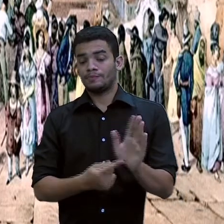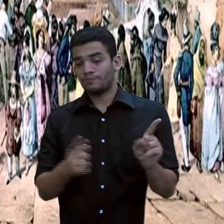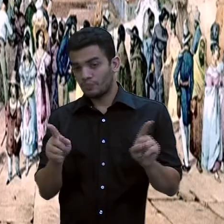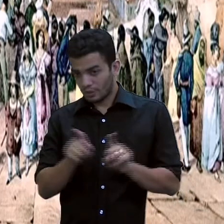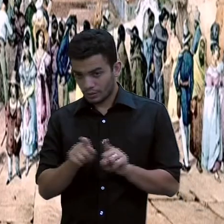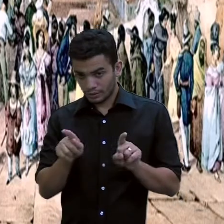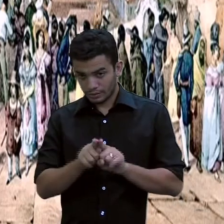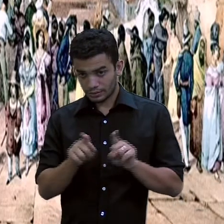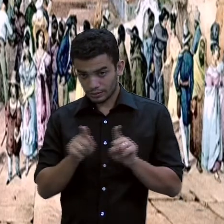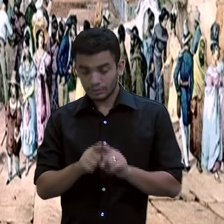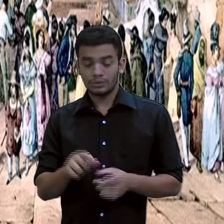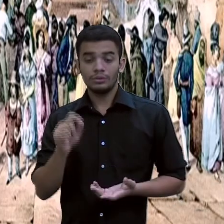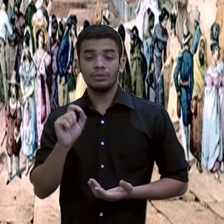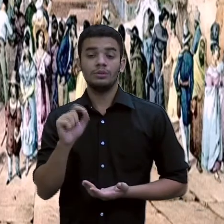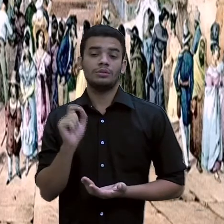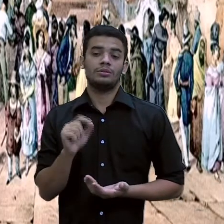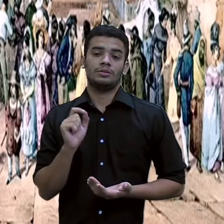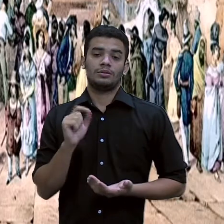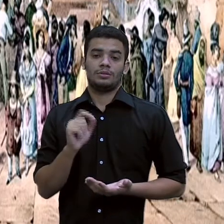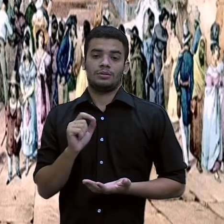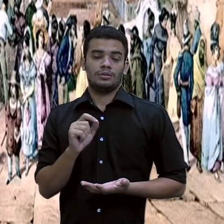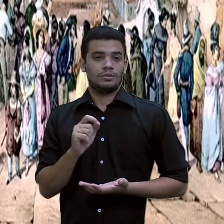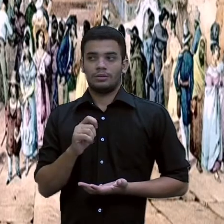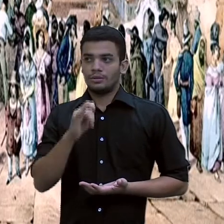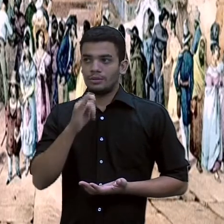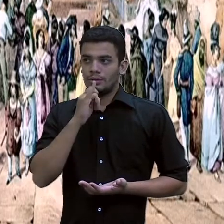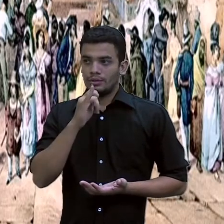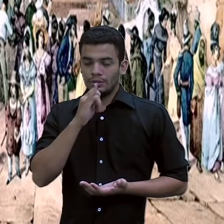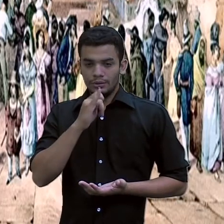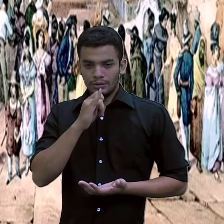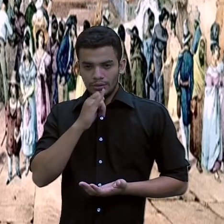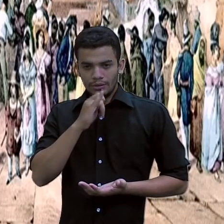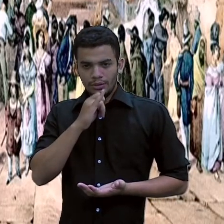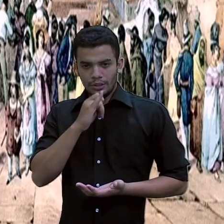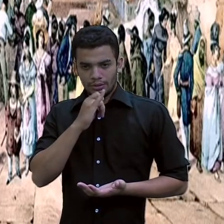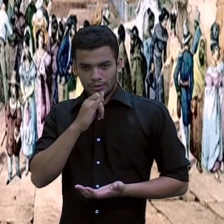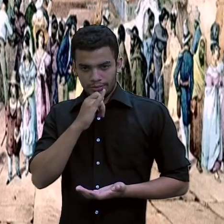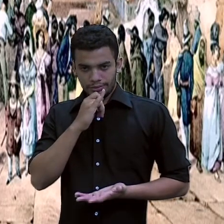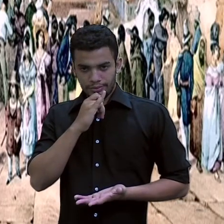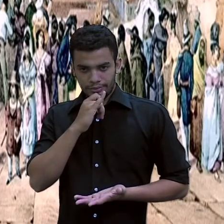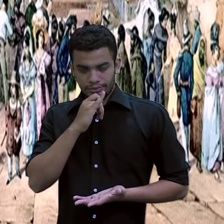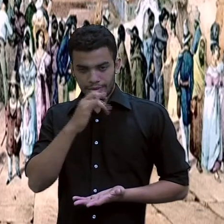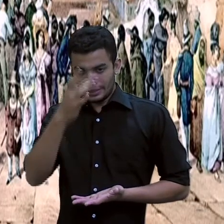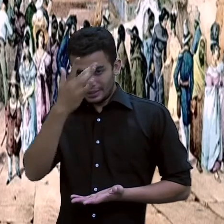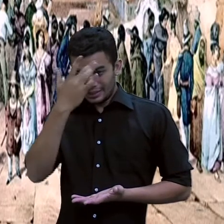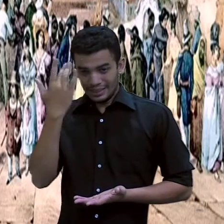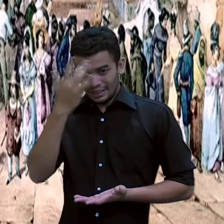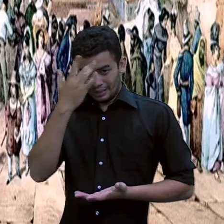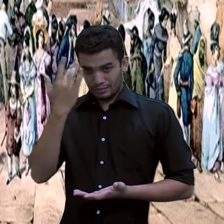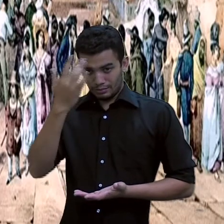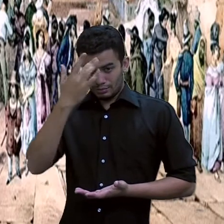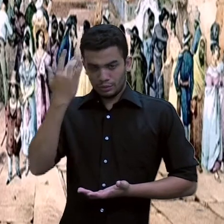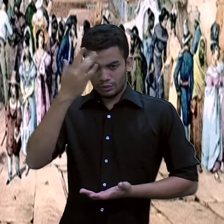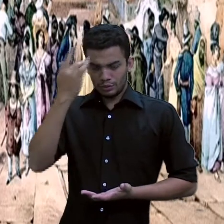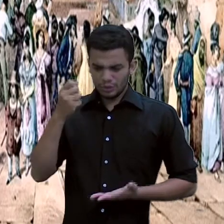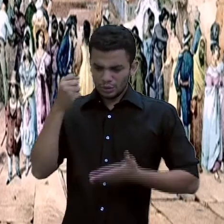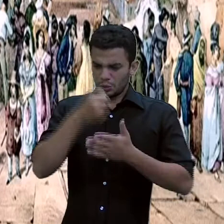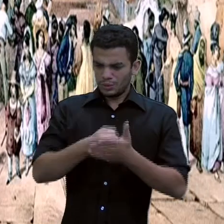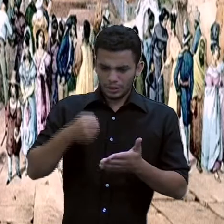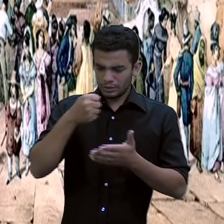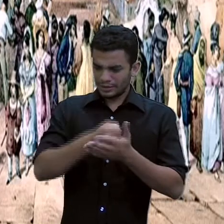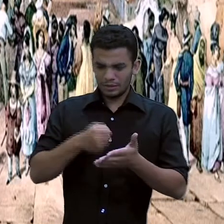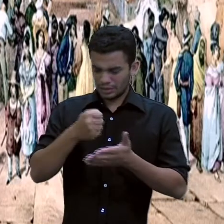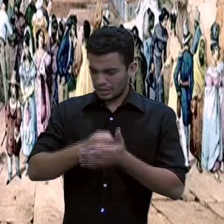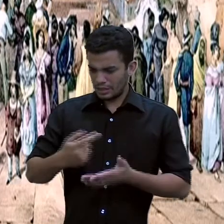contexto exploratório com a presença de várias formas de resistência à escravidão.